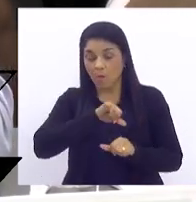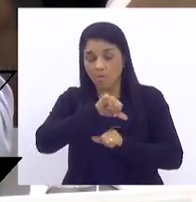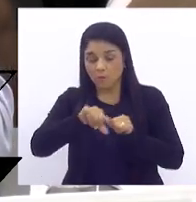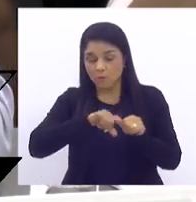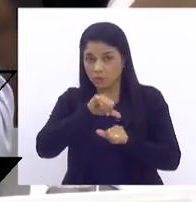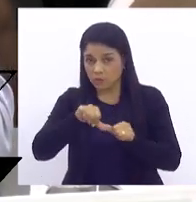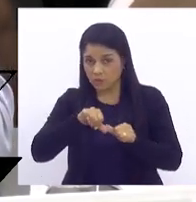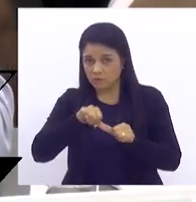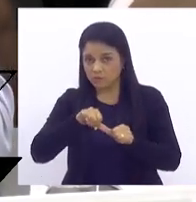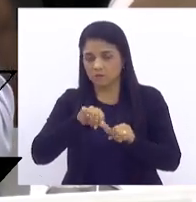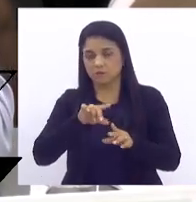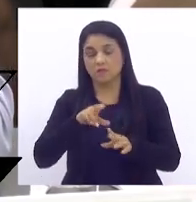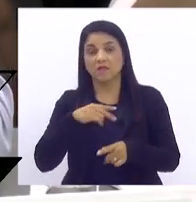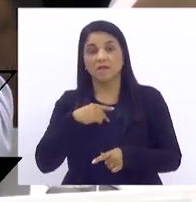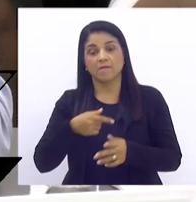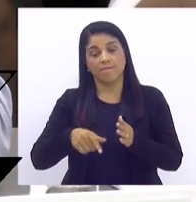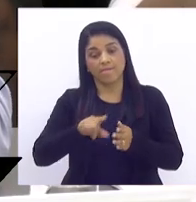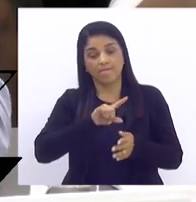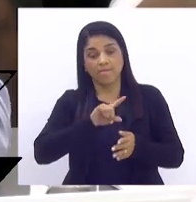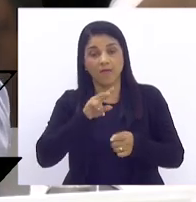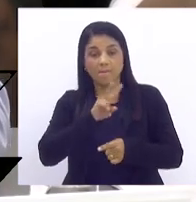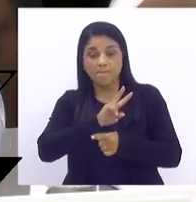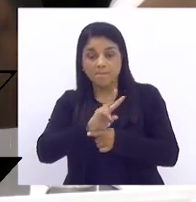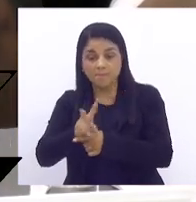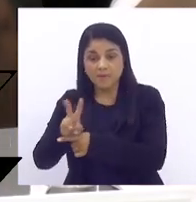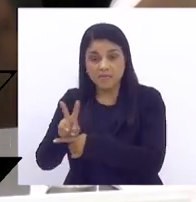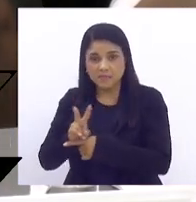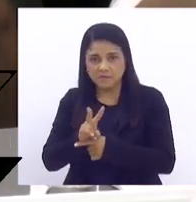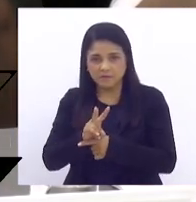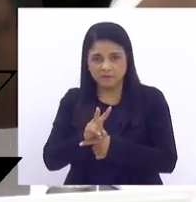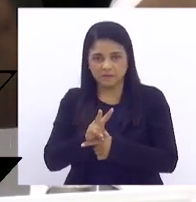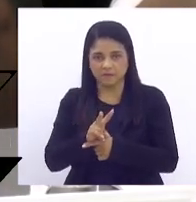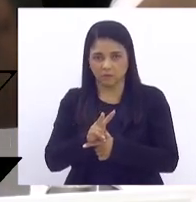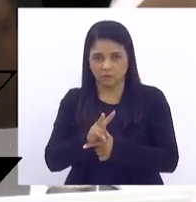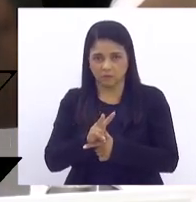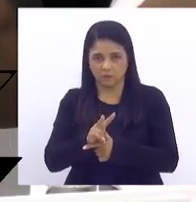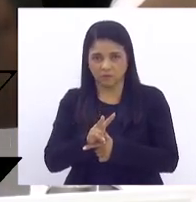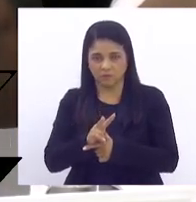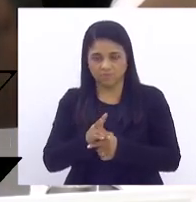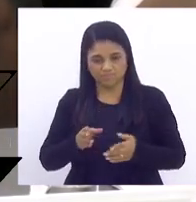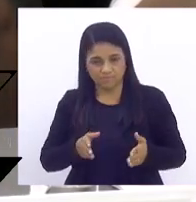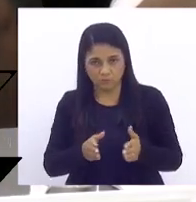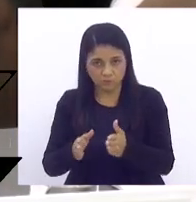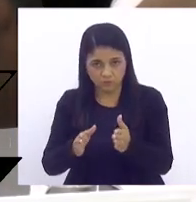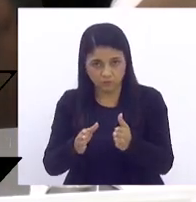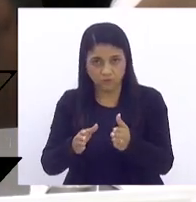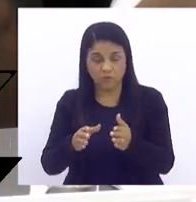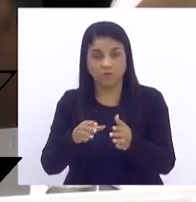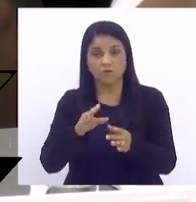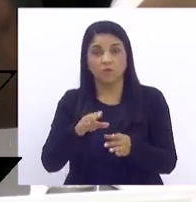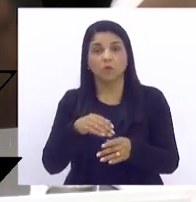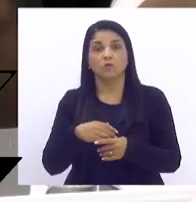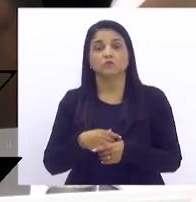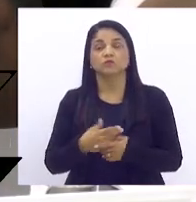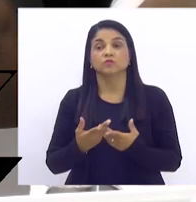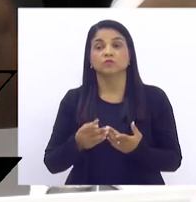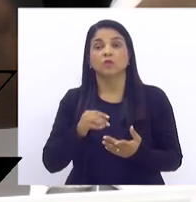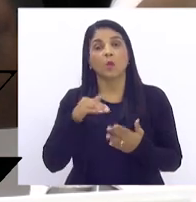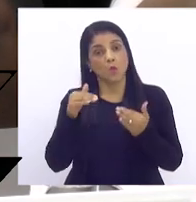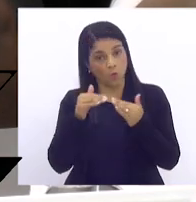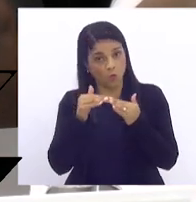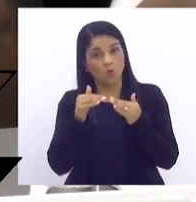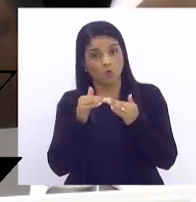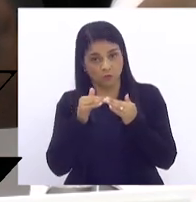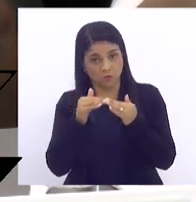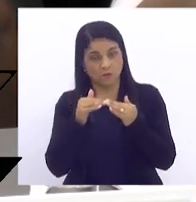preservação permanente, rios de proteção permanente. Com o que eu fiquei de acordo pelo seguinte. O que, que